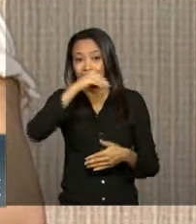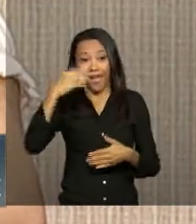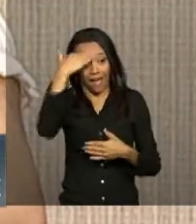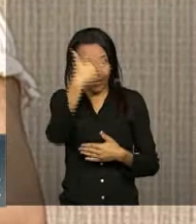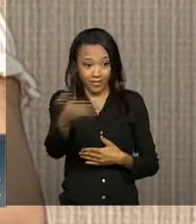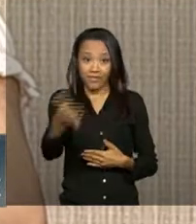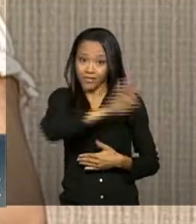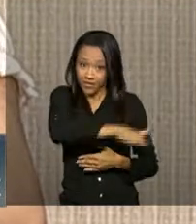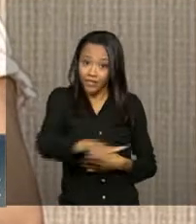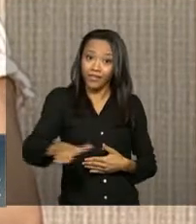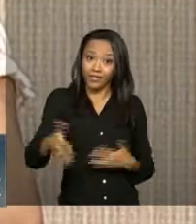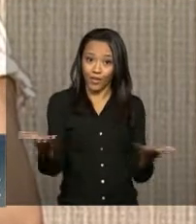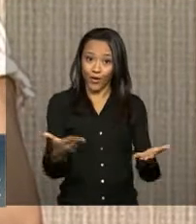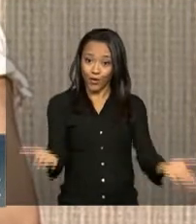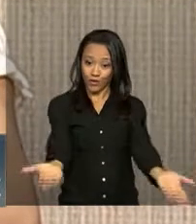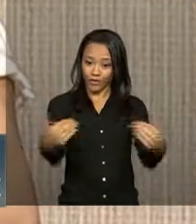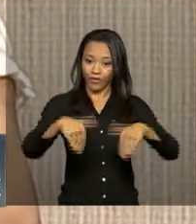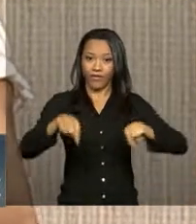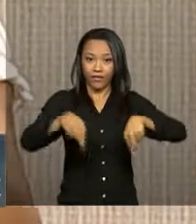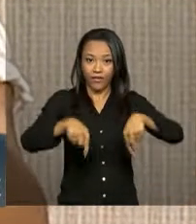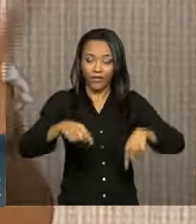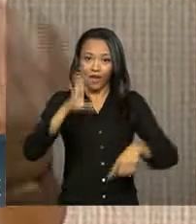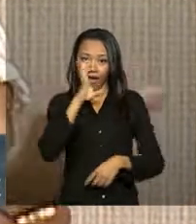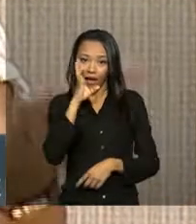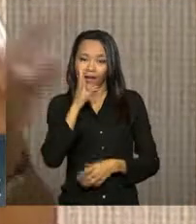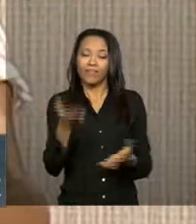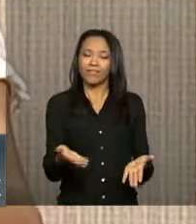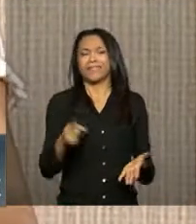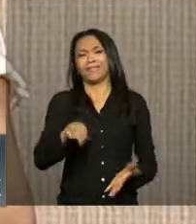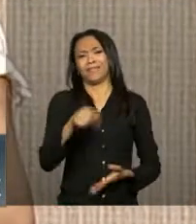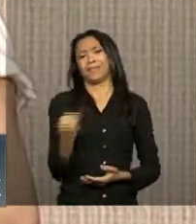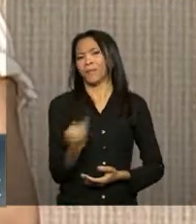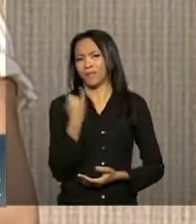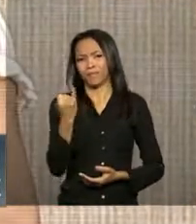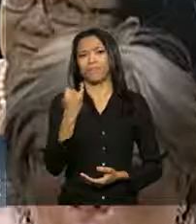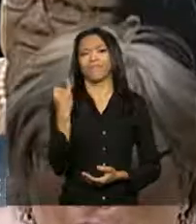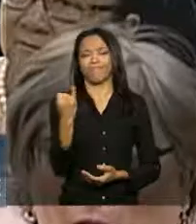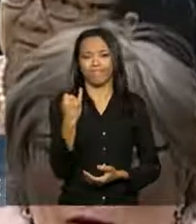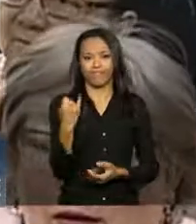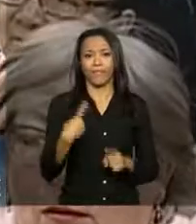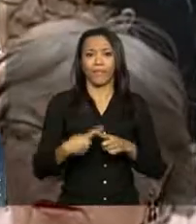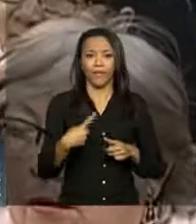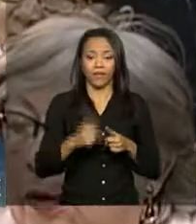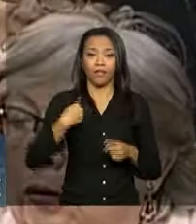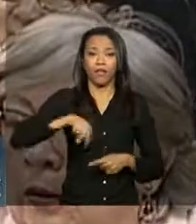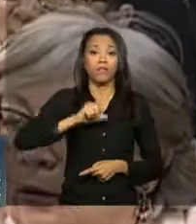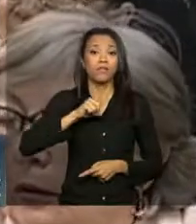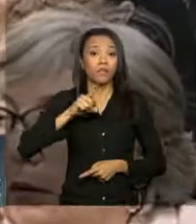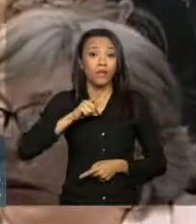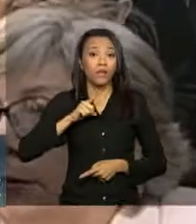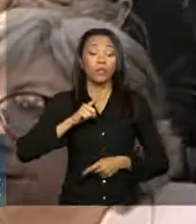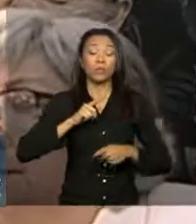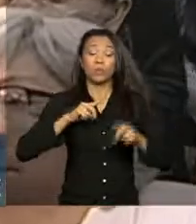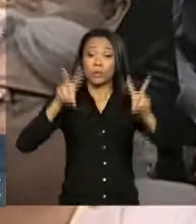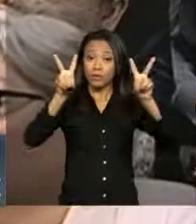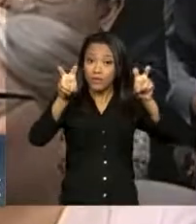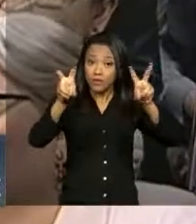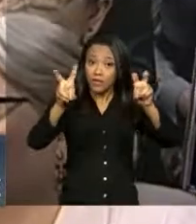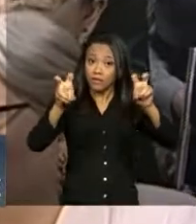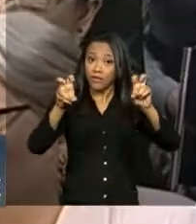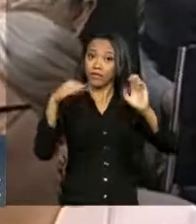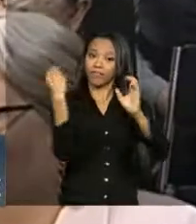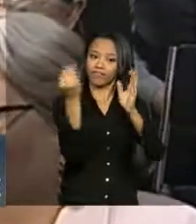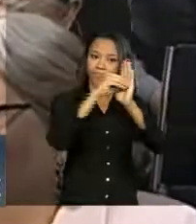e adolescentes aqui na posse do conanda e isso é muito importante né até porque a gente tem um eixo dedicado no plano decenal